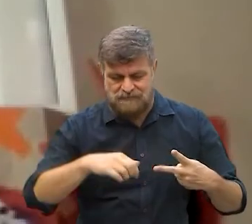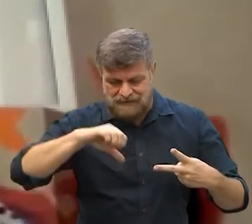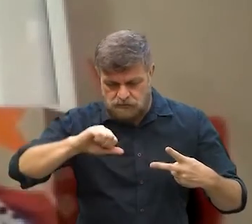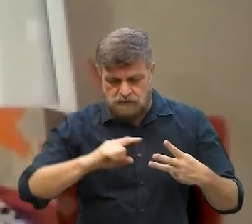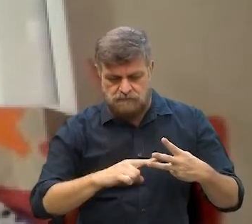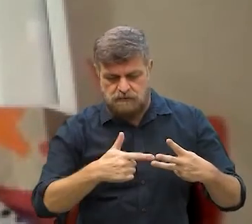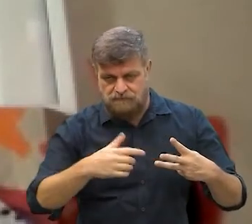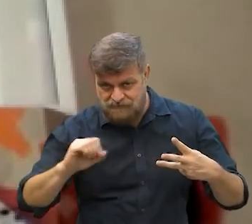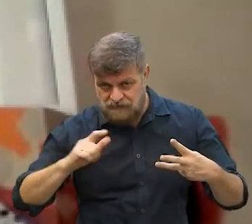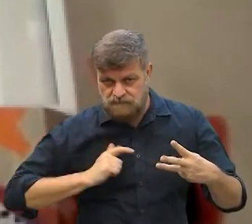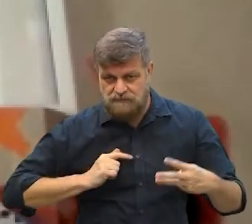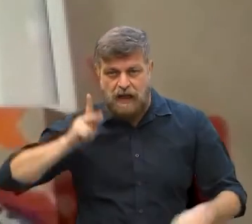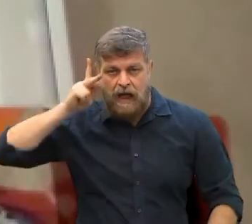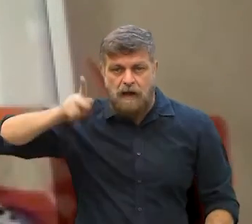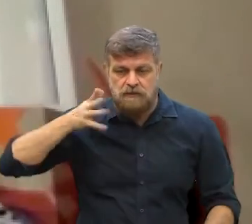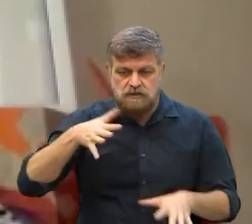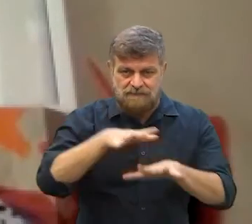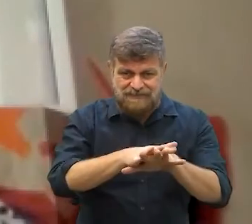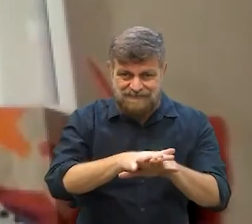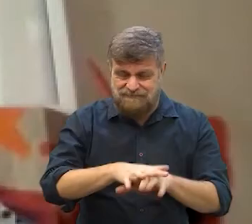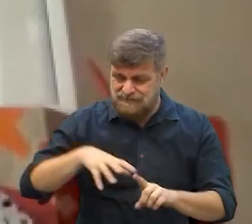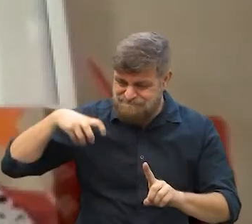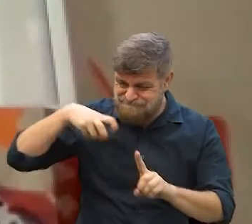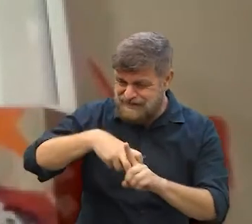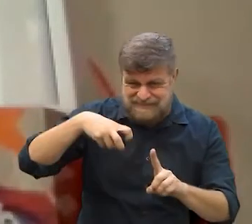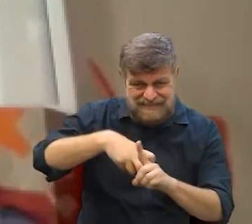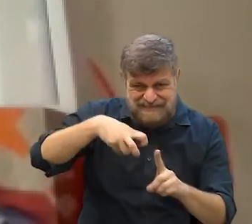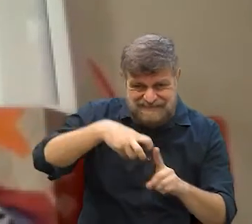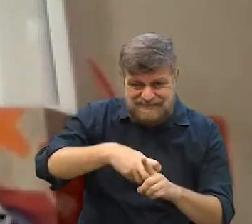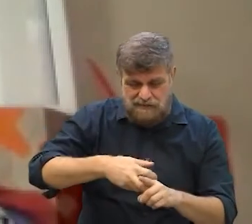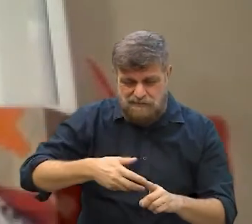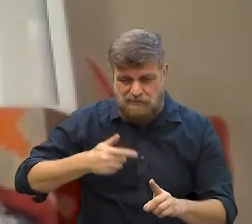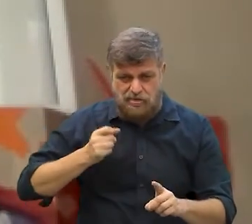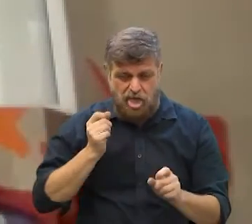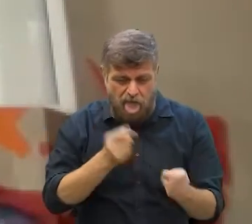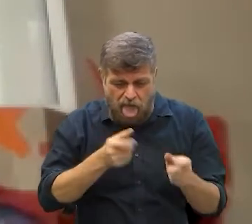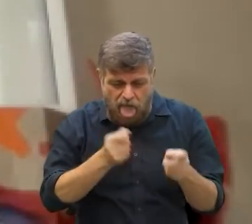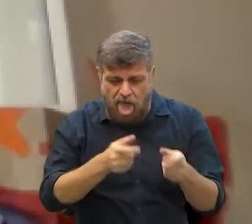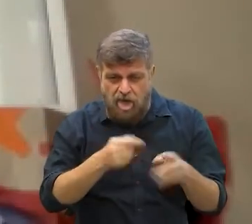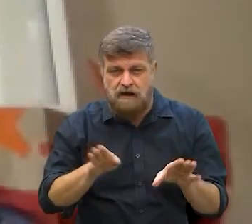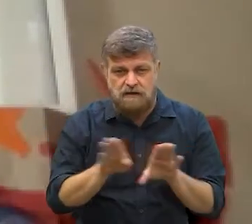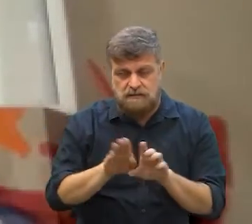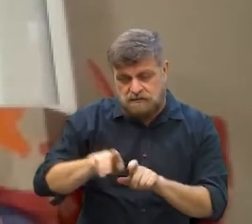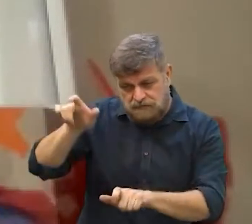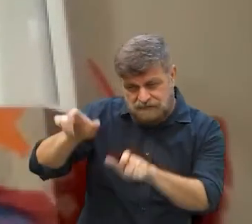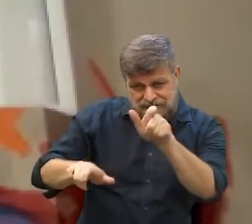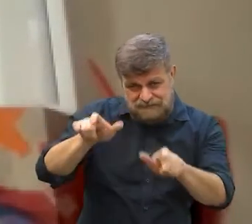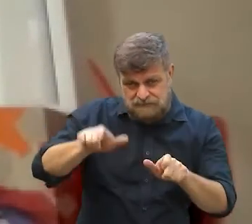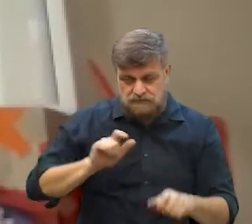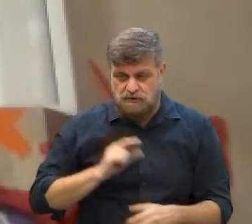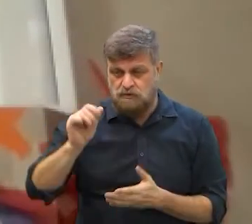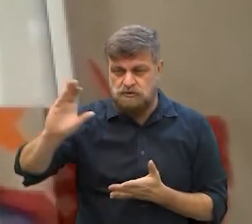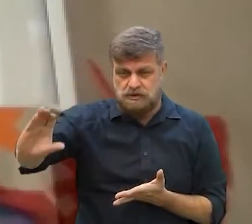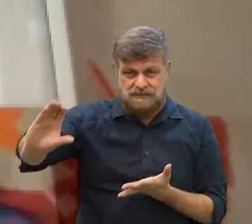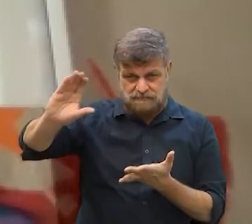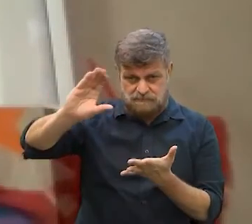de ataque direto à política de 2008, foram anos em que todas as